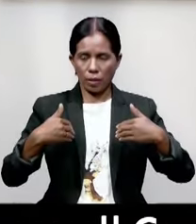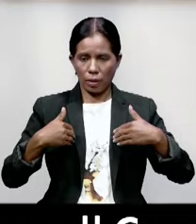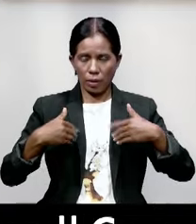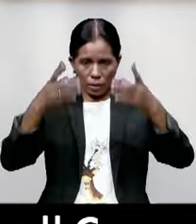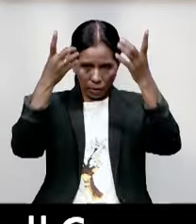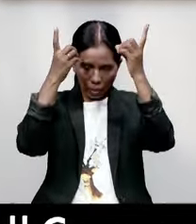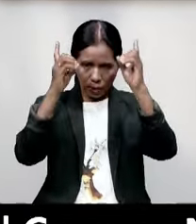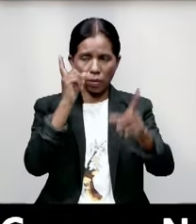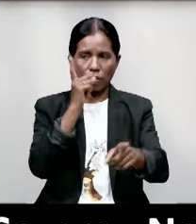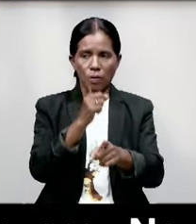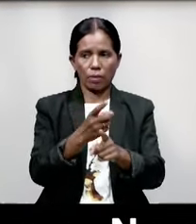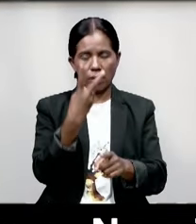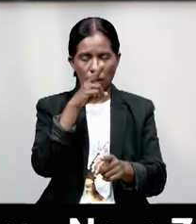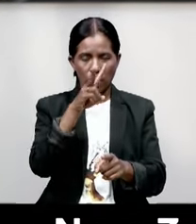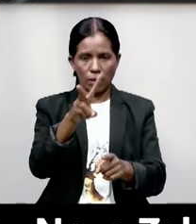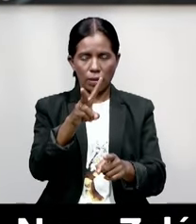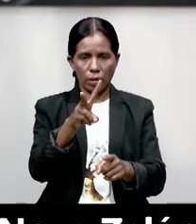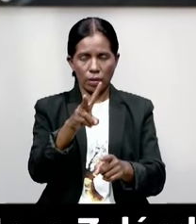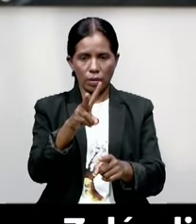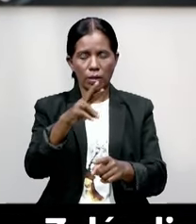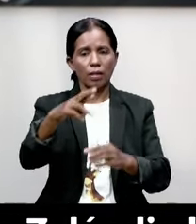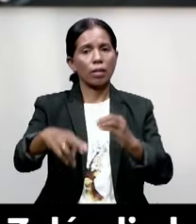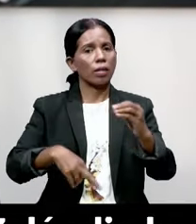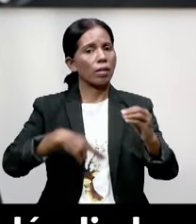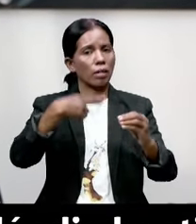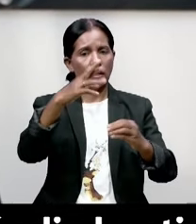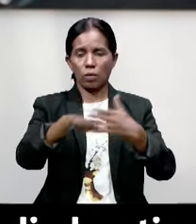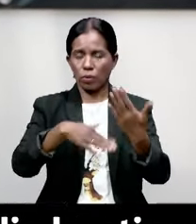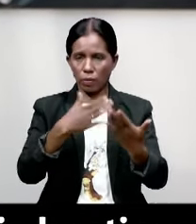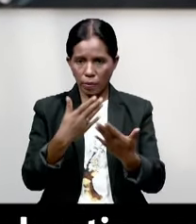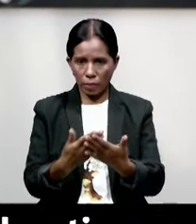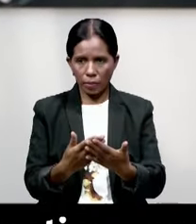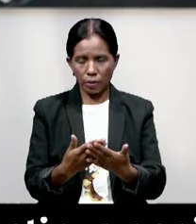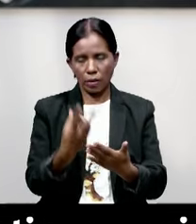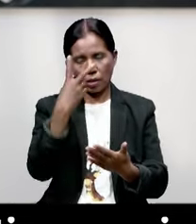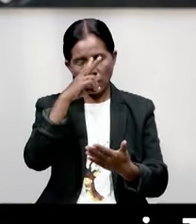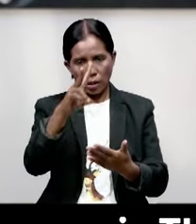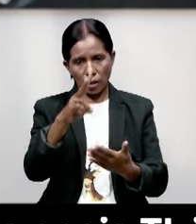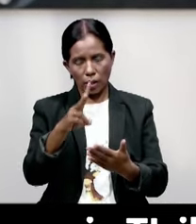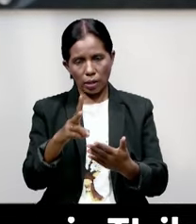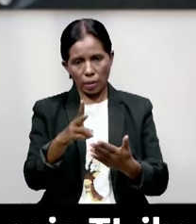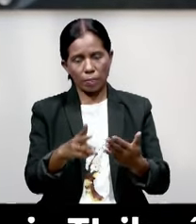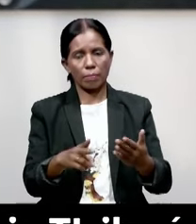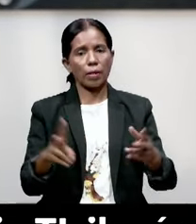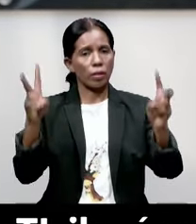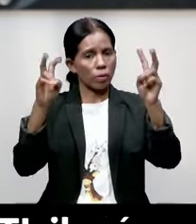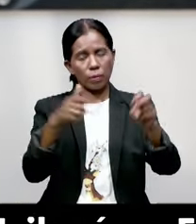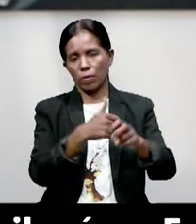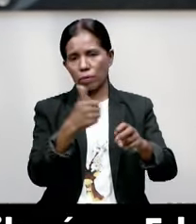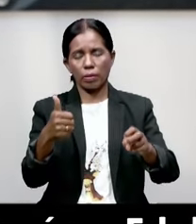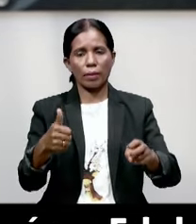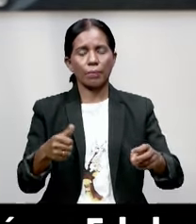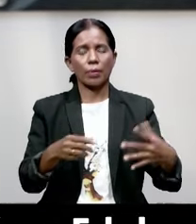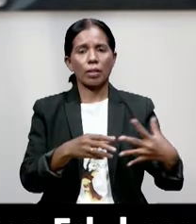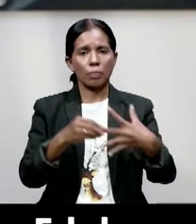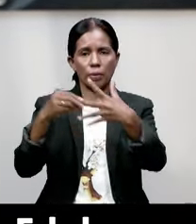própria, areba ia circunstância rototo, areba ia aspecto rototo, e especialmente hareba